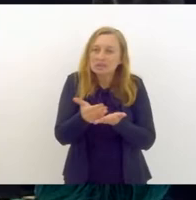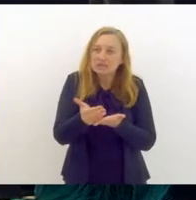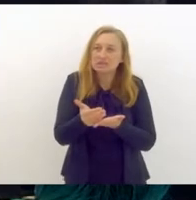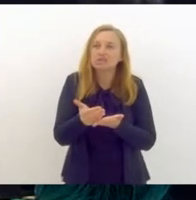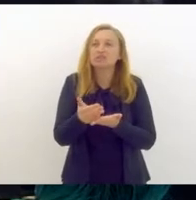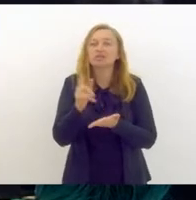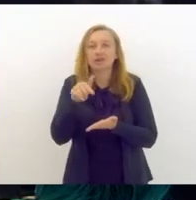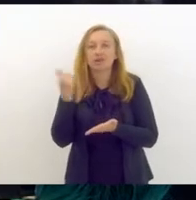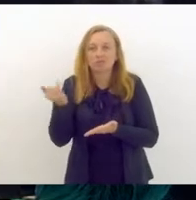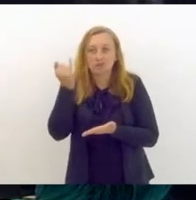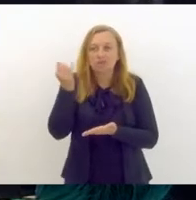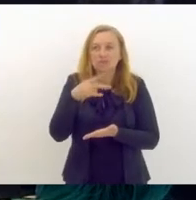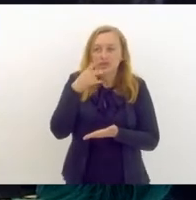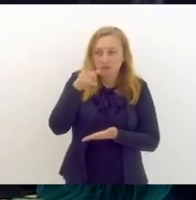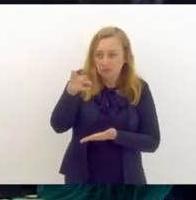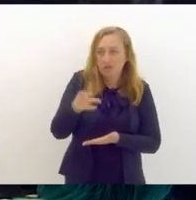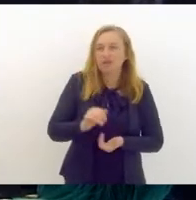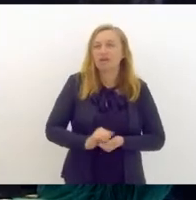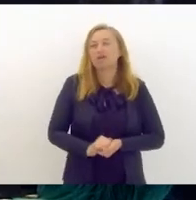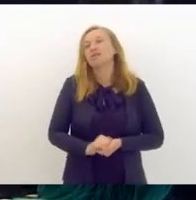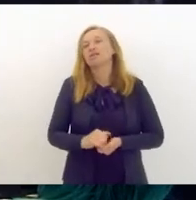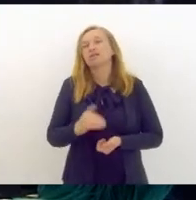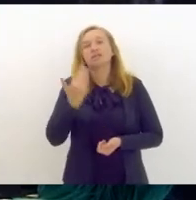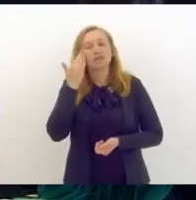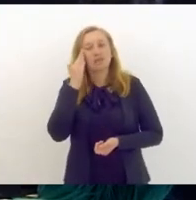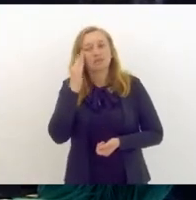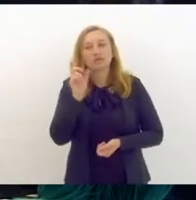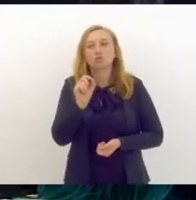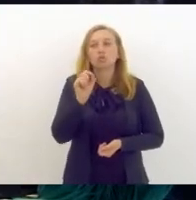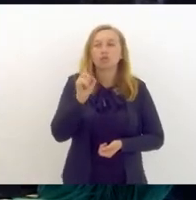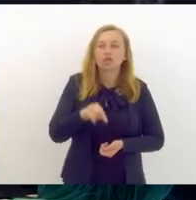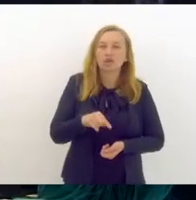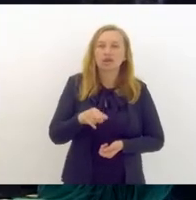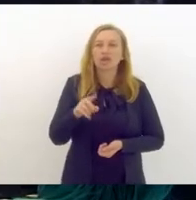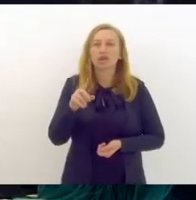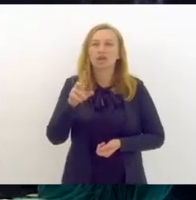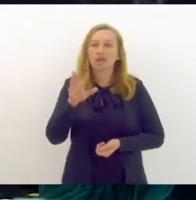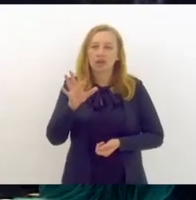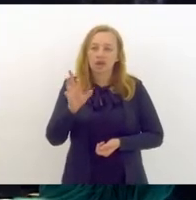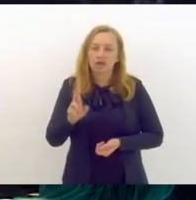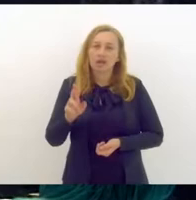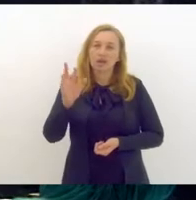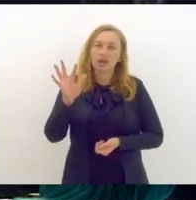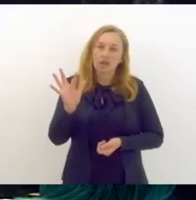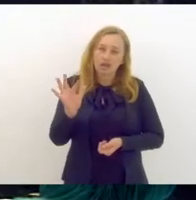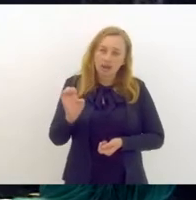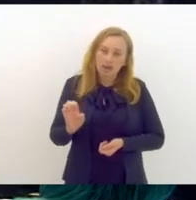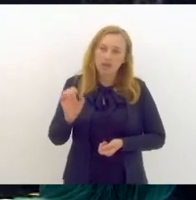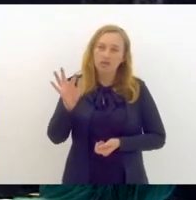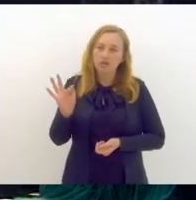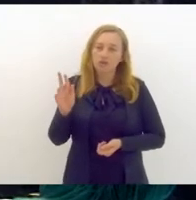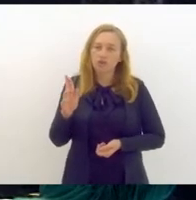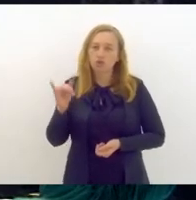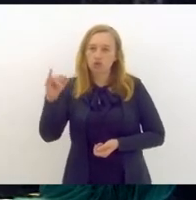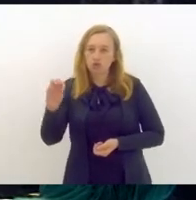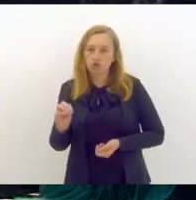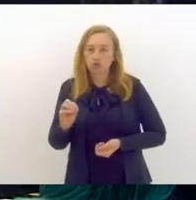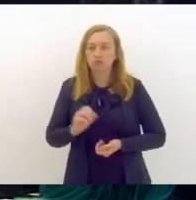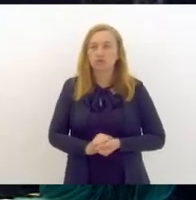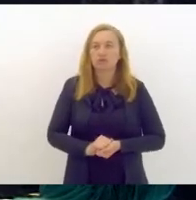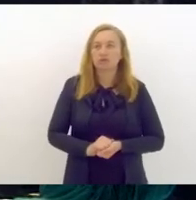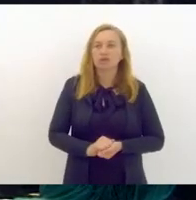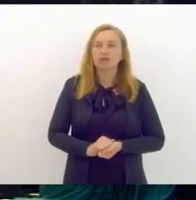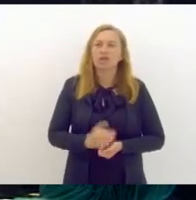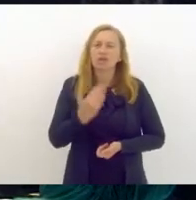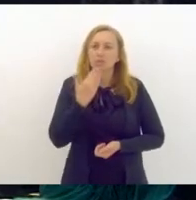Era importante você, as pessoas terem a noção do que é o refúgio. Então, quem... Andrei, eu vou falar